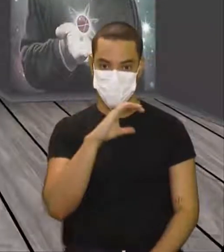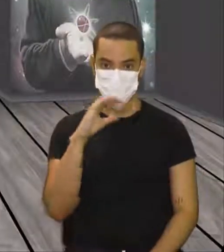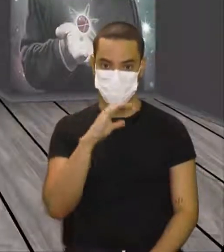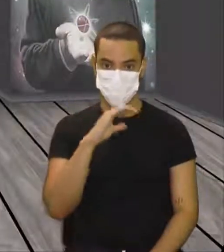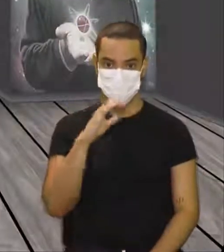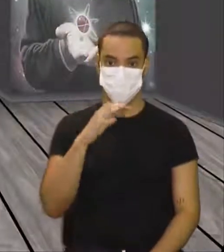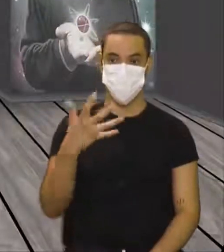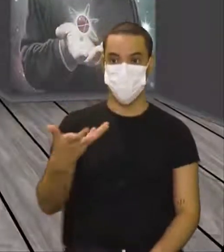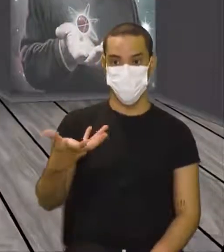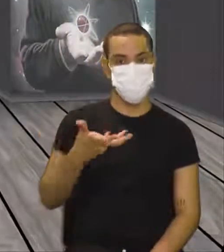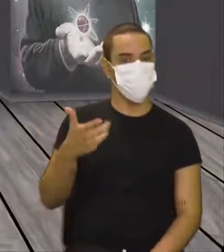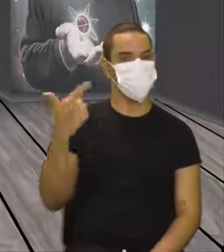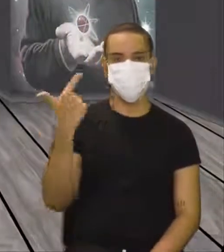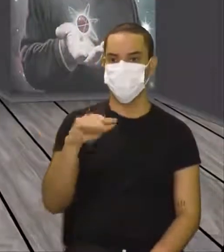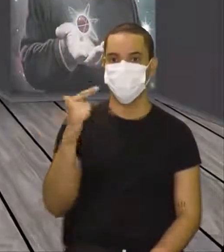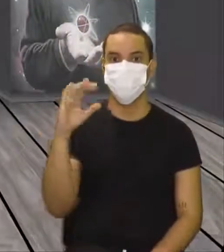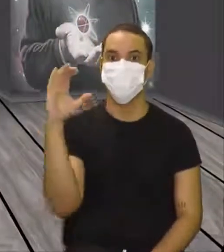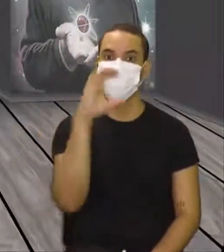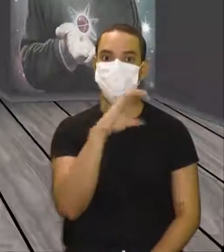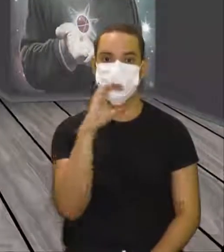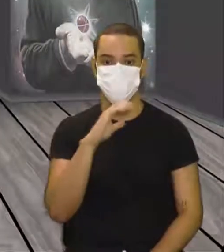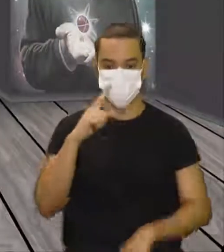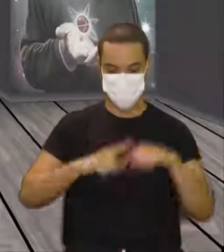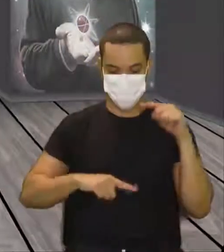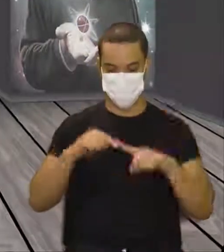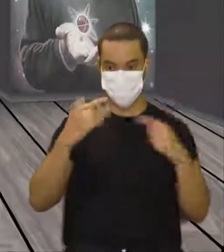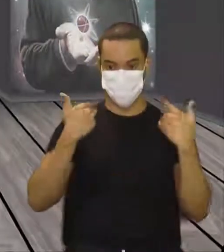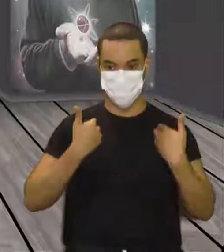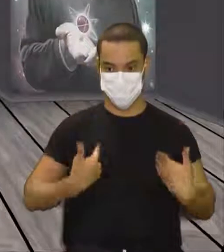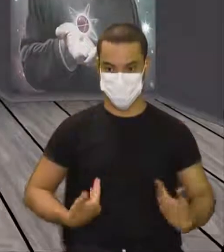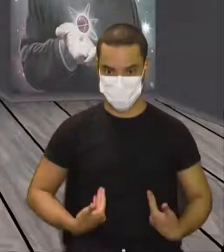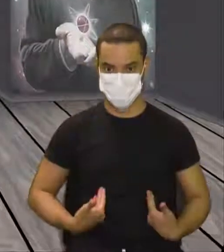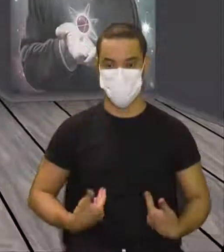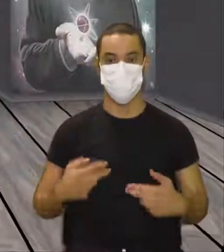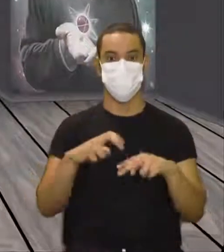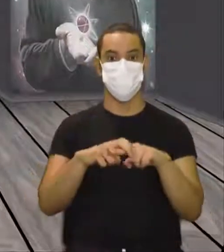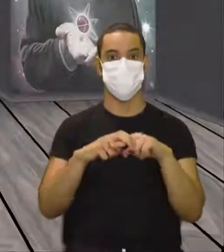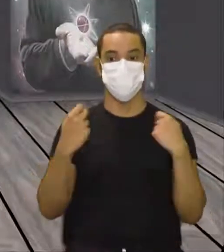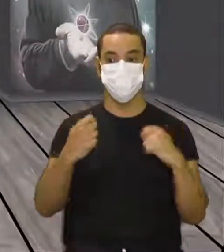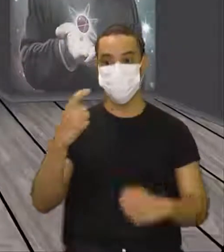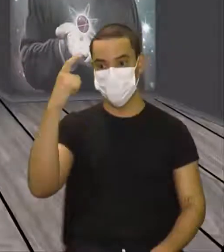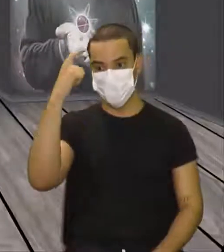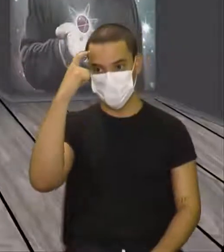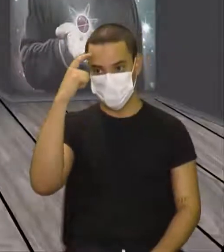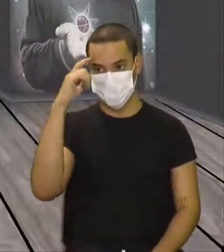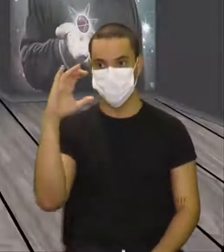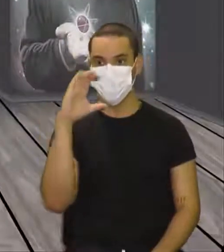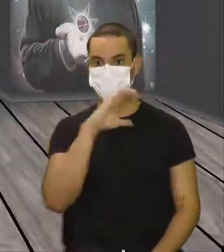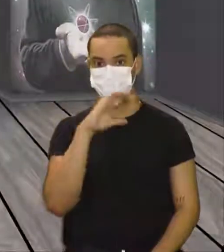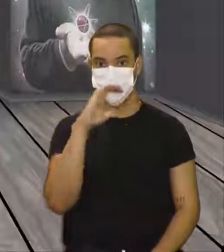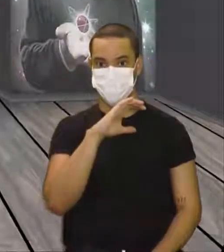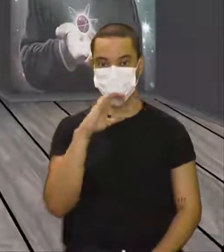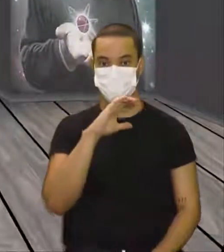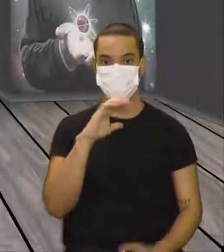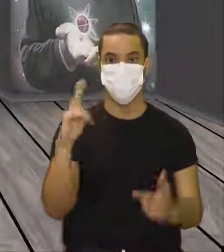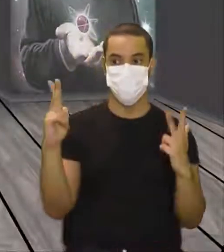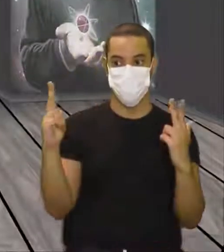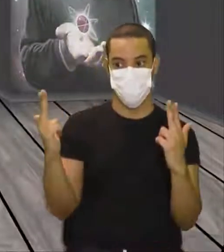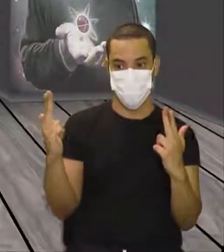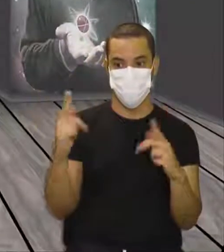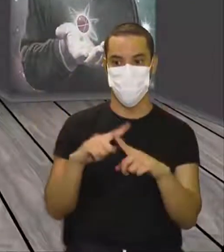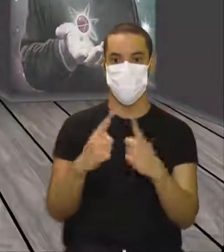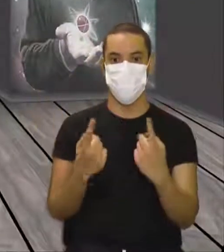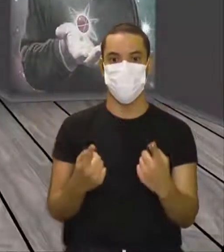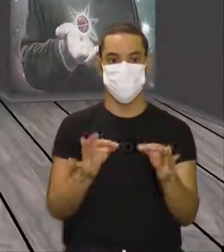tenho aceleração também. Então, sempre tem que pensar isso. Eu estou na mesma velocidade que alguém ou eu estou